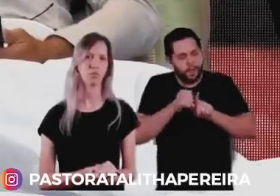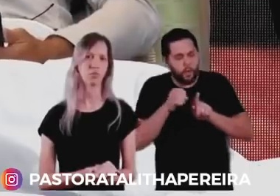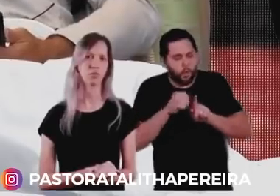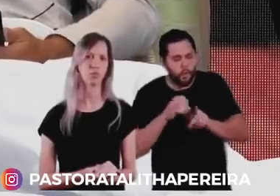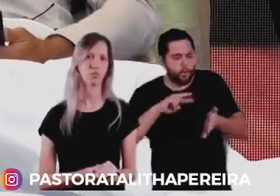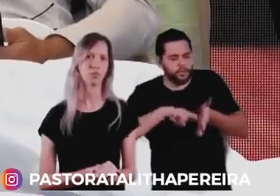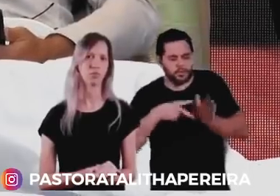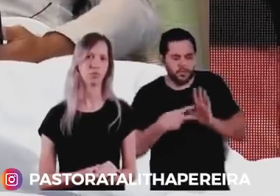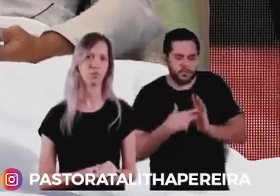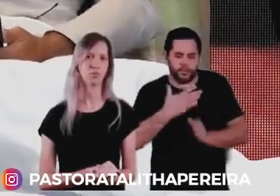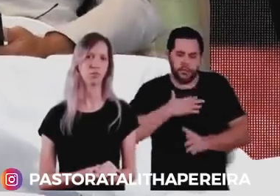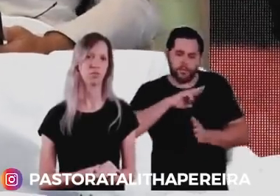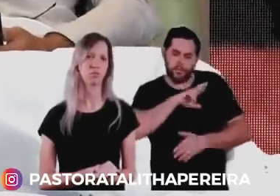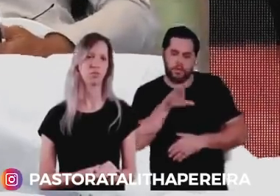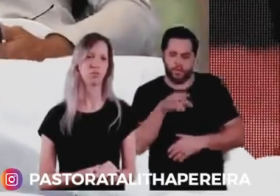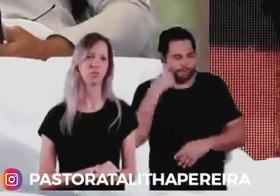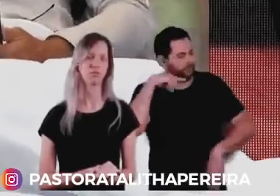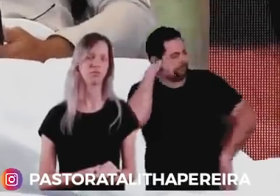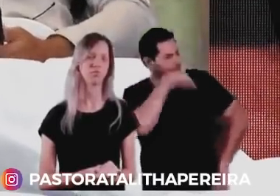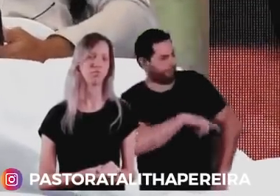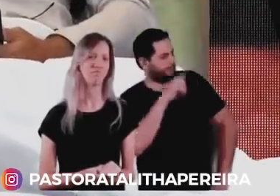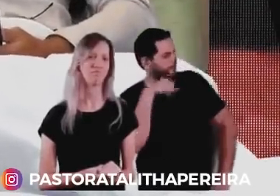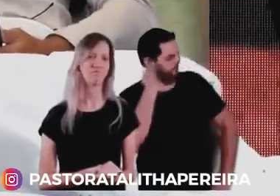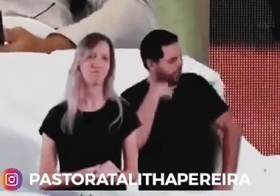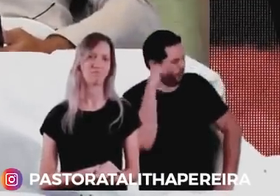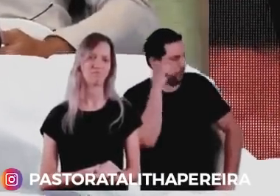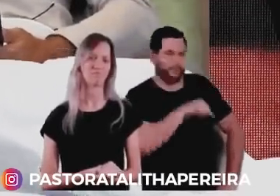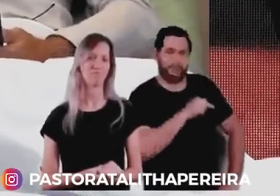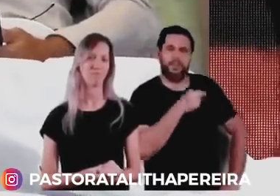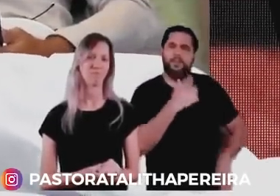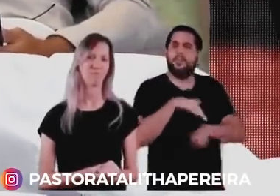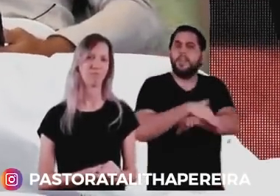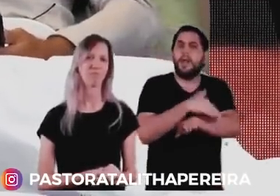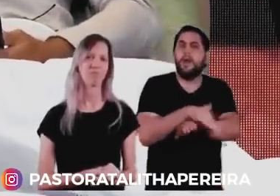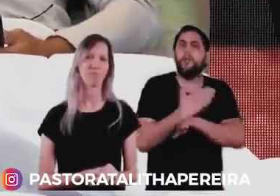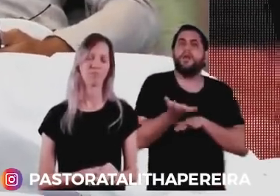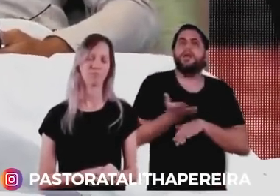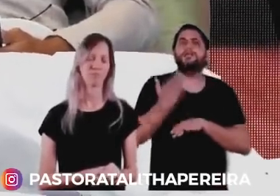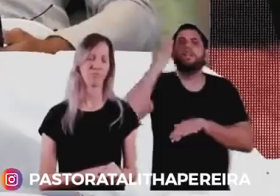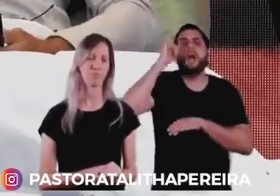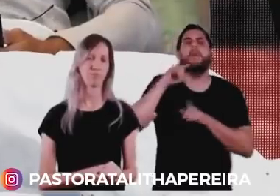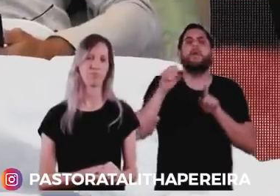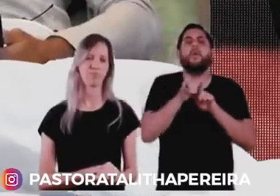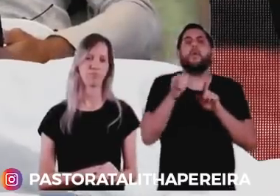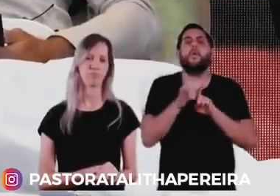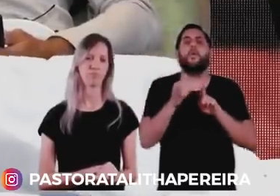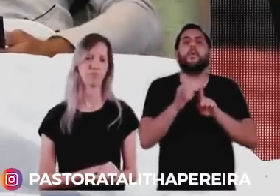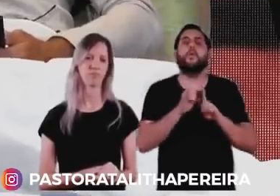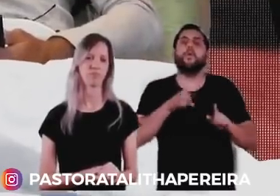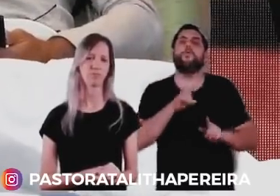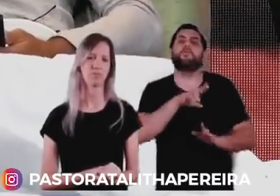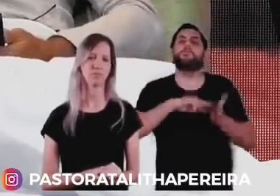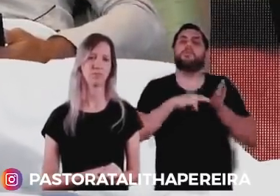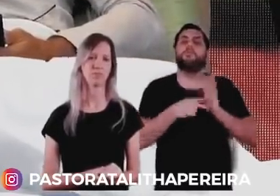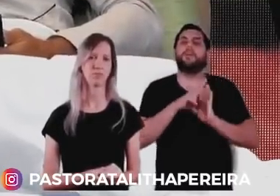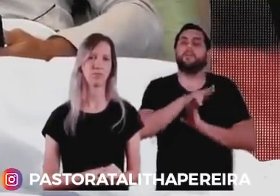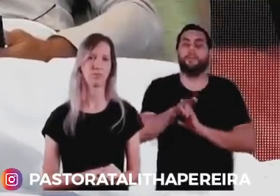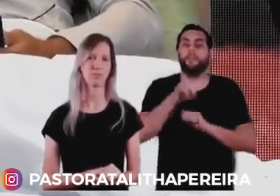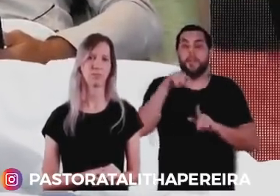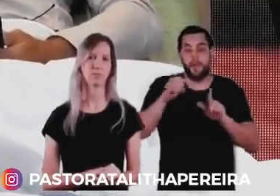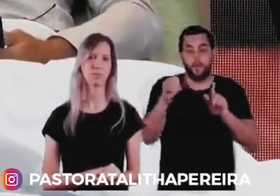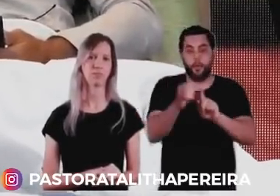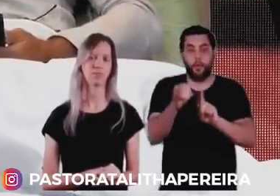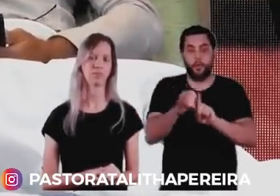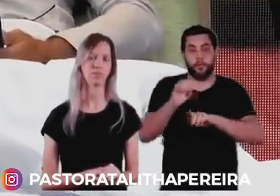o significado do meu nome? Eu digo, esse cara é doido. Está na rua querendo saber do Google qual é o significado do nome. Quer dizer, o Google se tornou